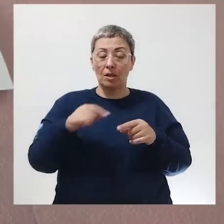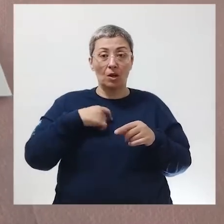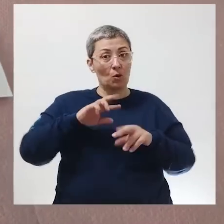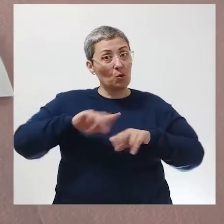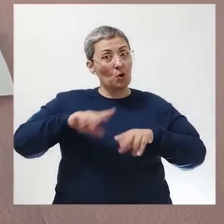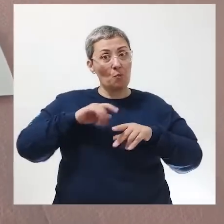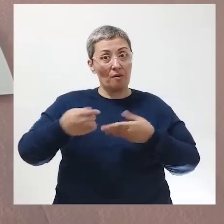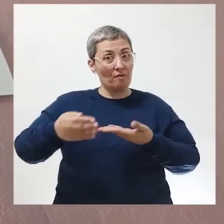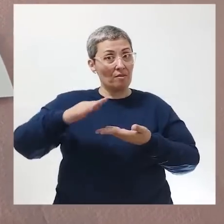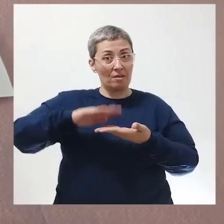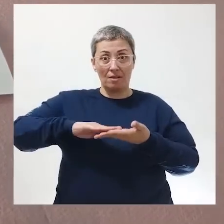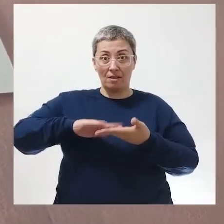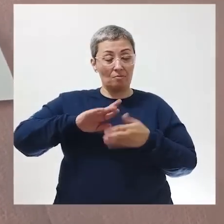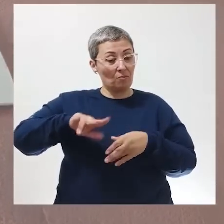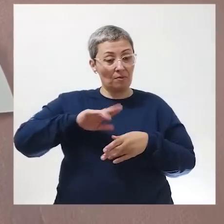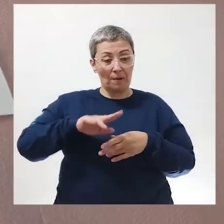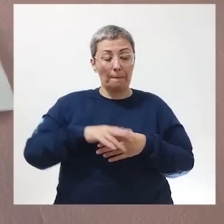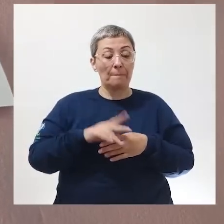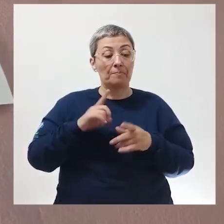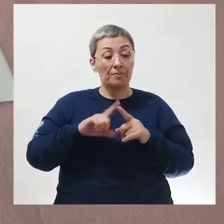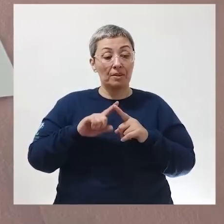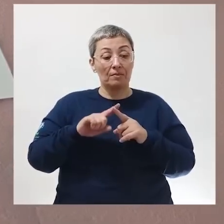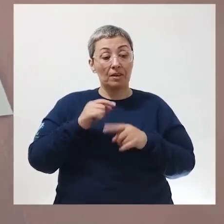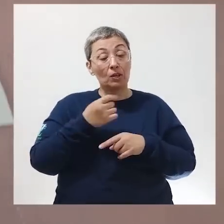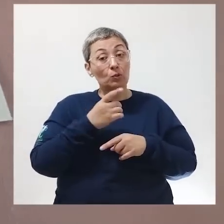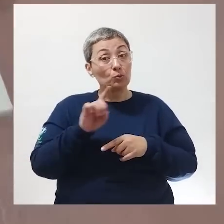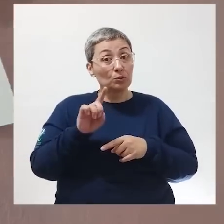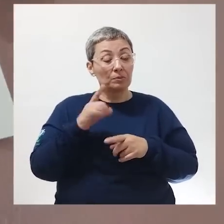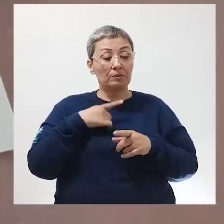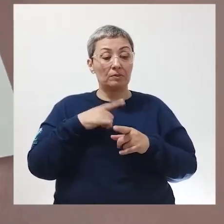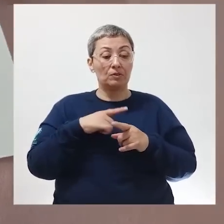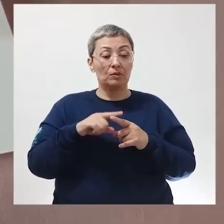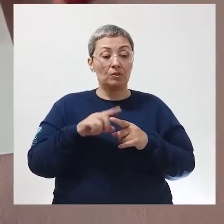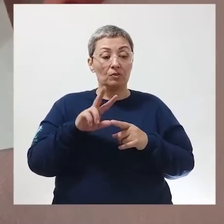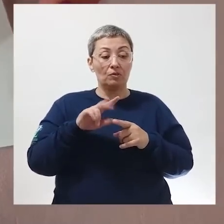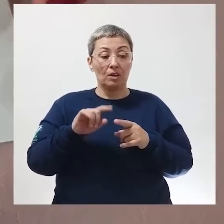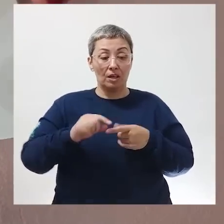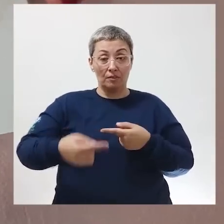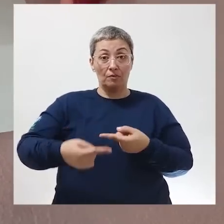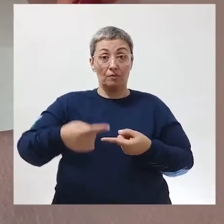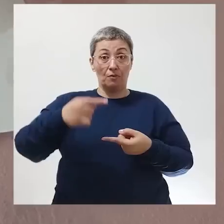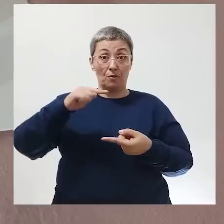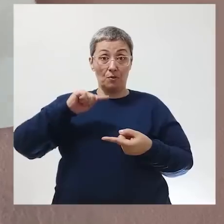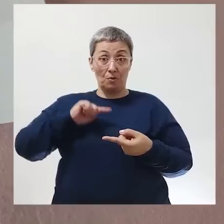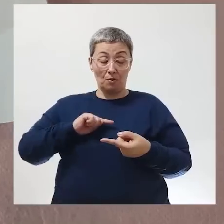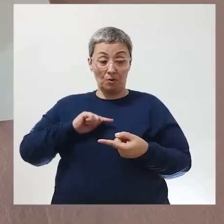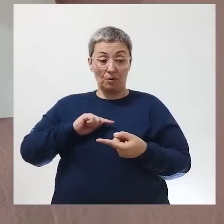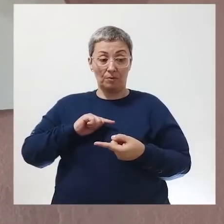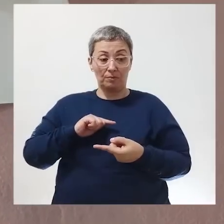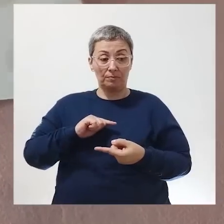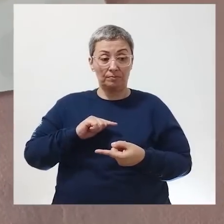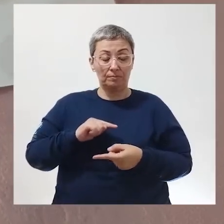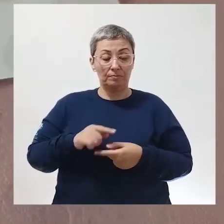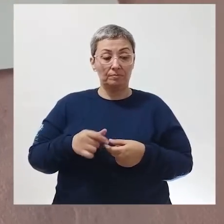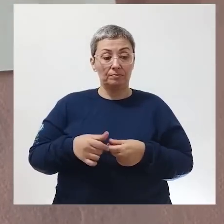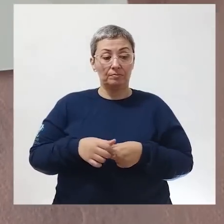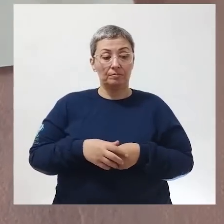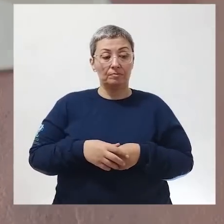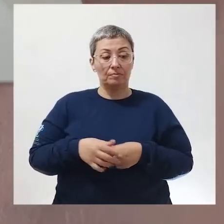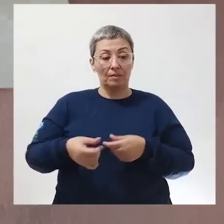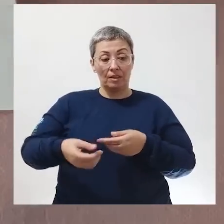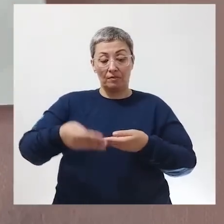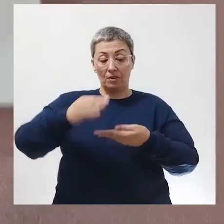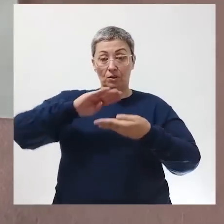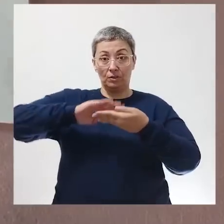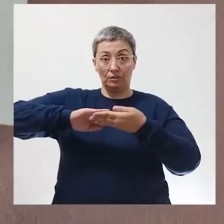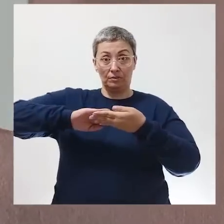parte não vai ficar aqui pra frente, tá? Essa última marquinha que eu fiz. Eu vou voltar ela para trás,